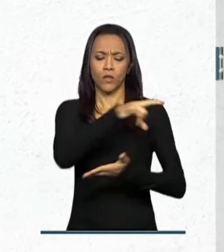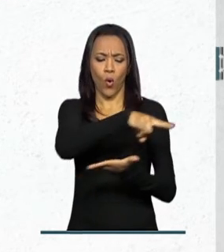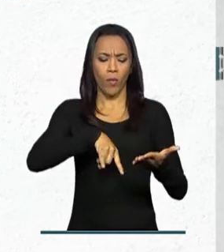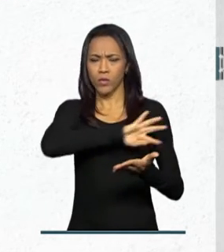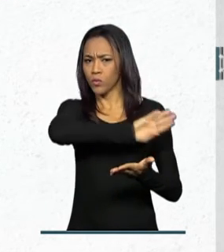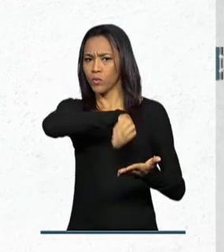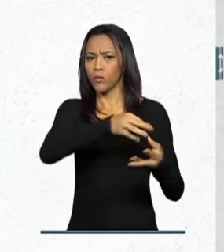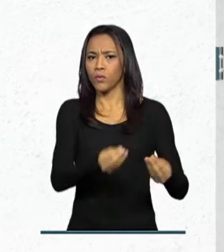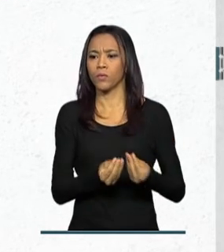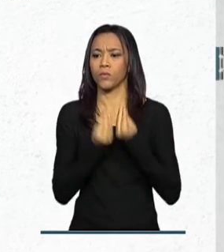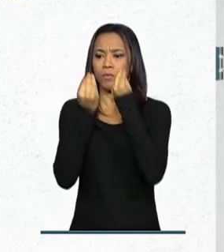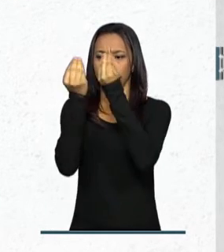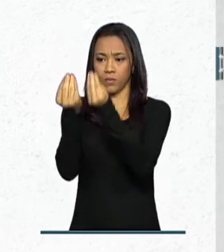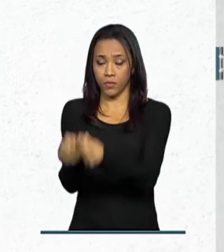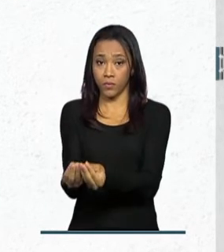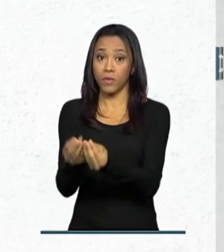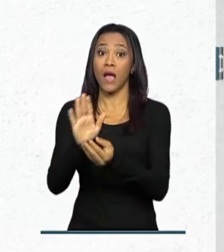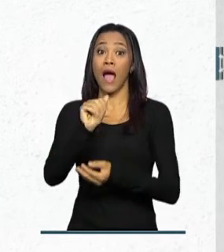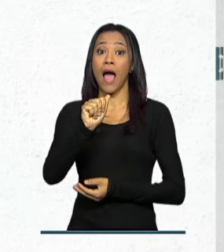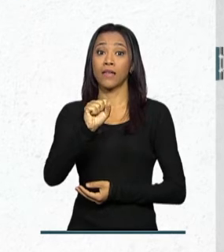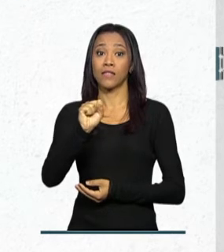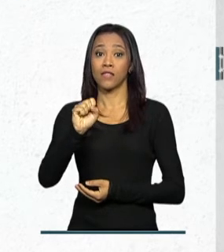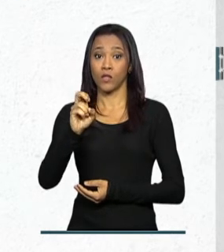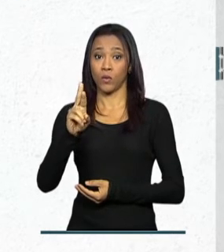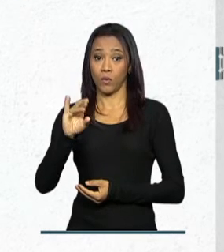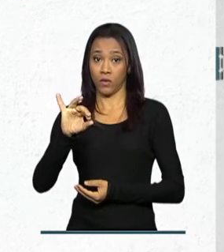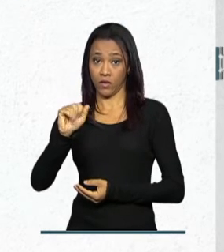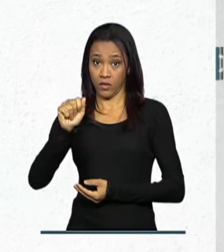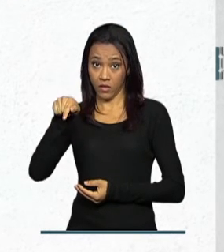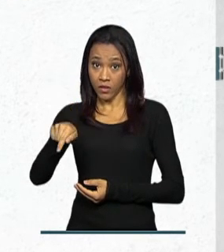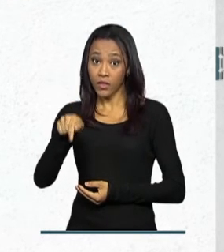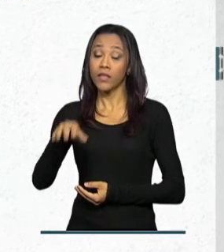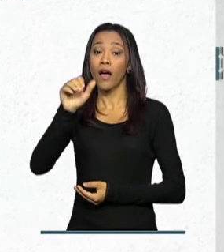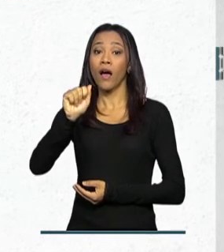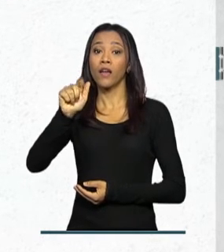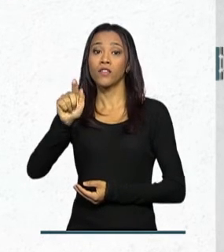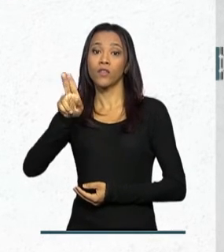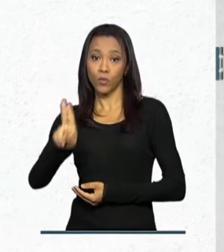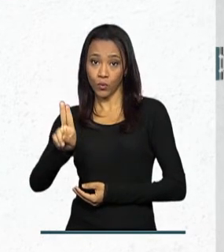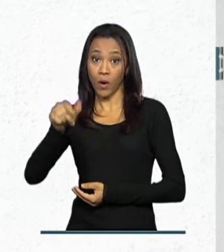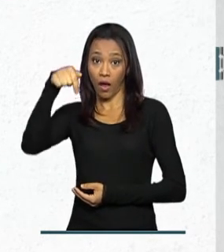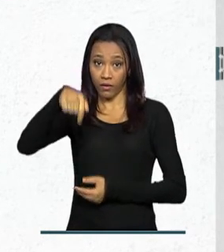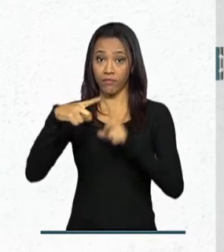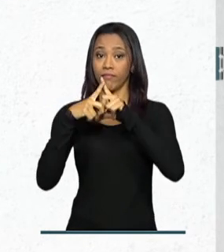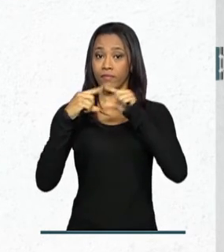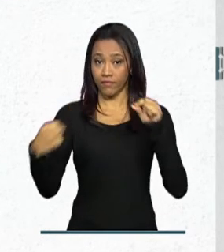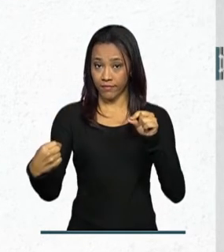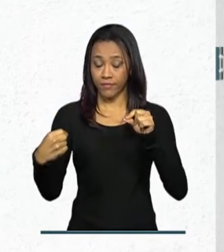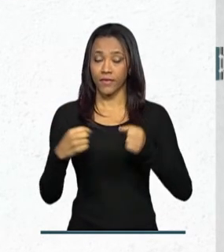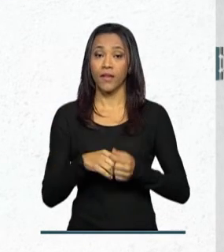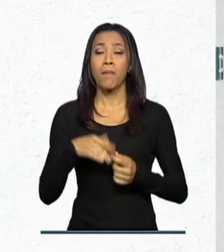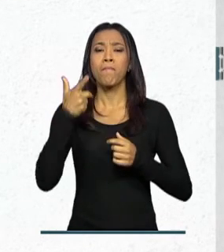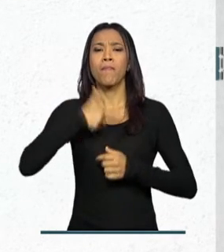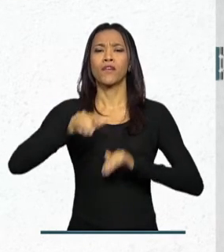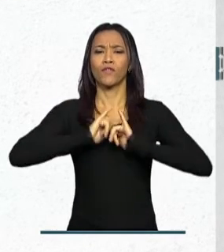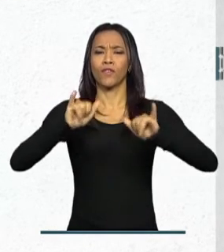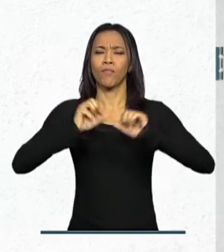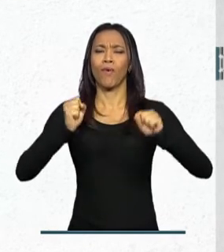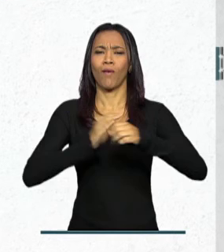toda a documentação na assessoria da Superintendência de Administração da AGU em Brasília.